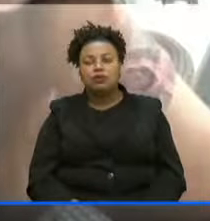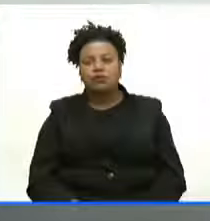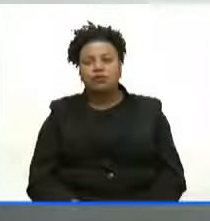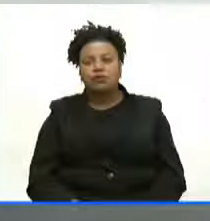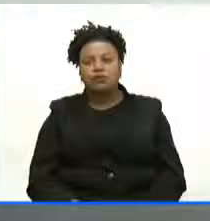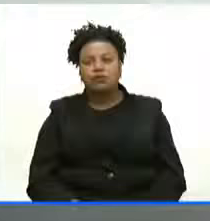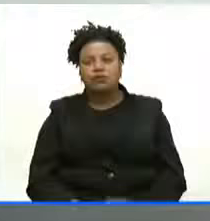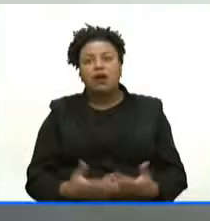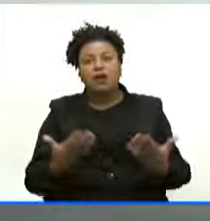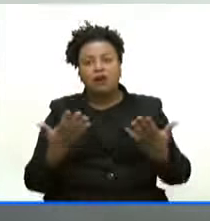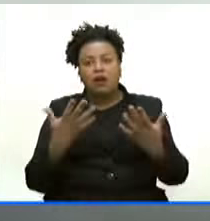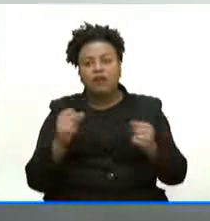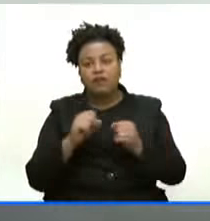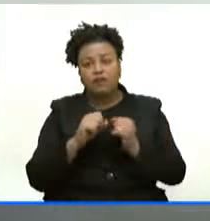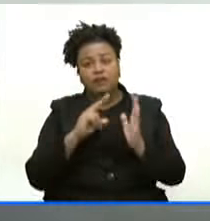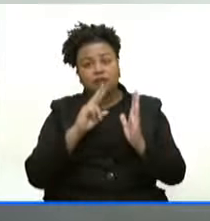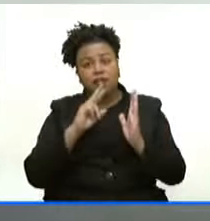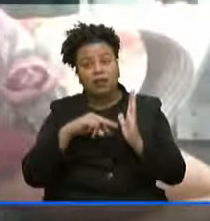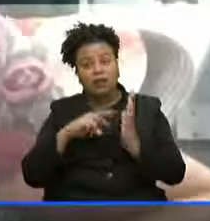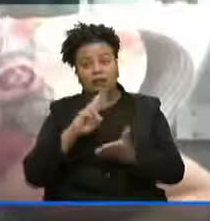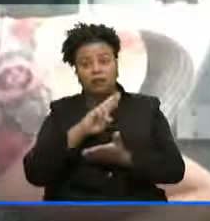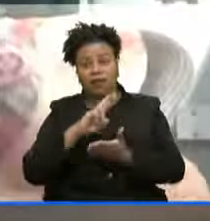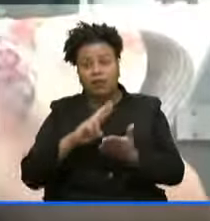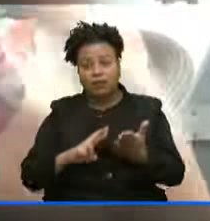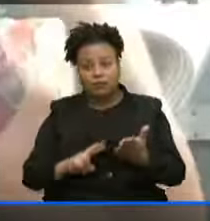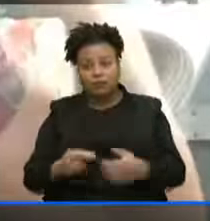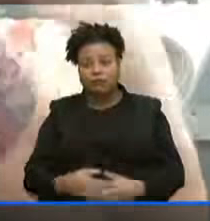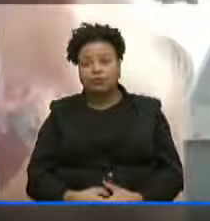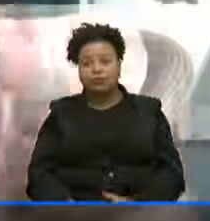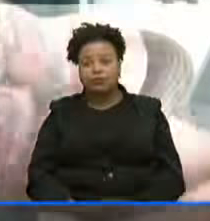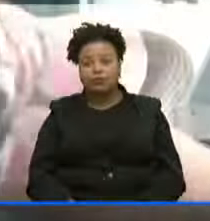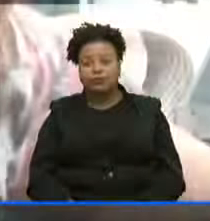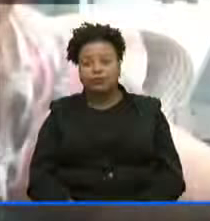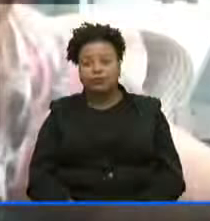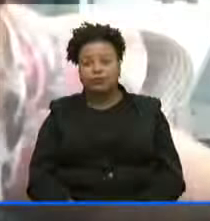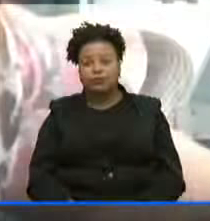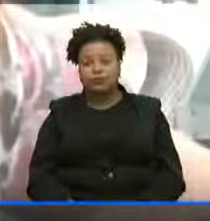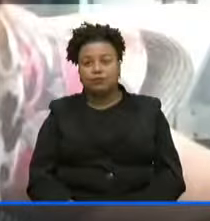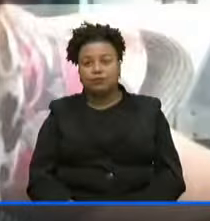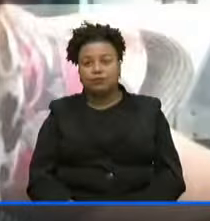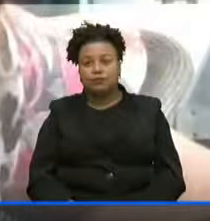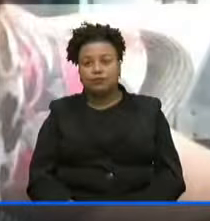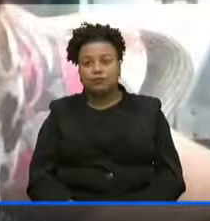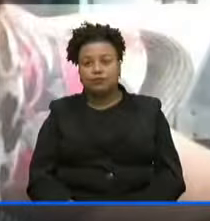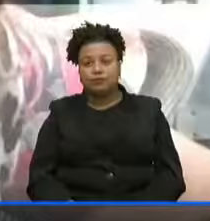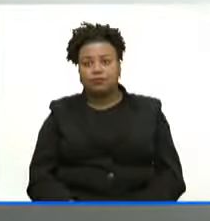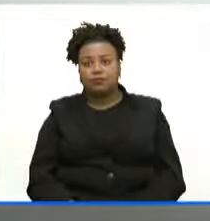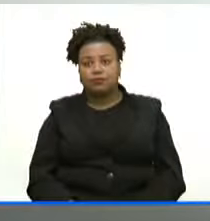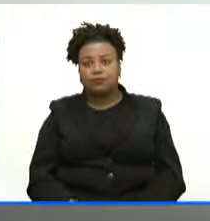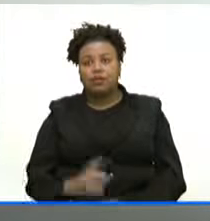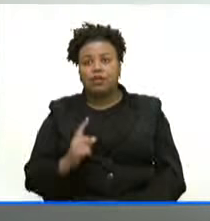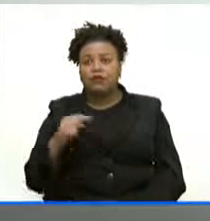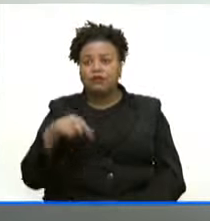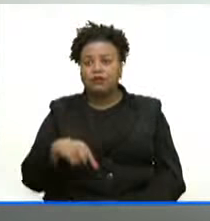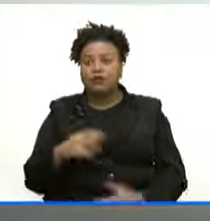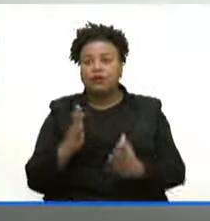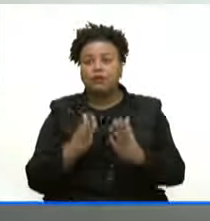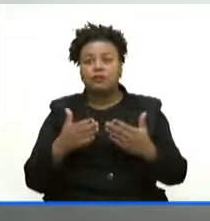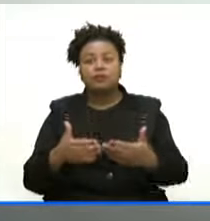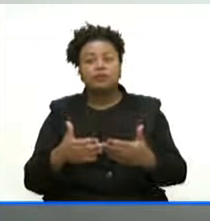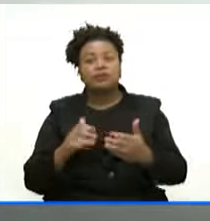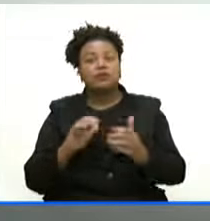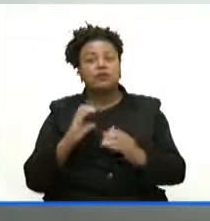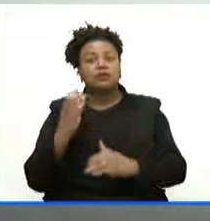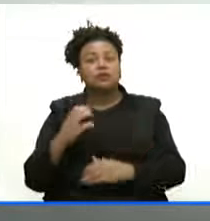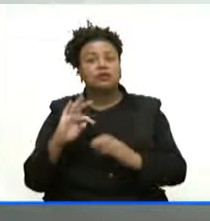Passo a ler o relatório, presidente. Ótimo. Vem ao exame parecer dessa Comissão de Educação, Cultura,